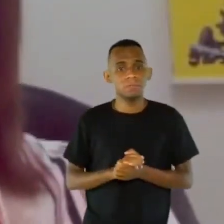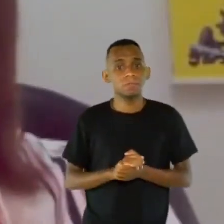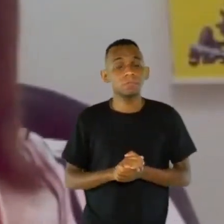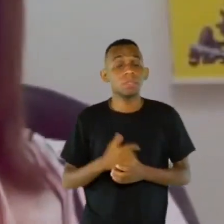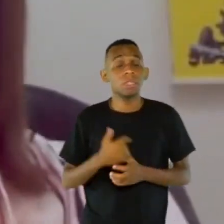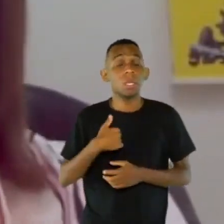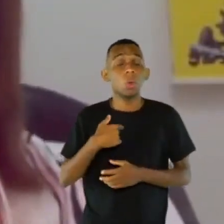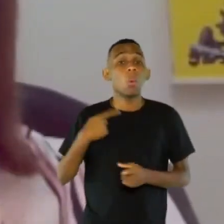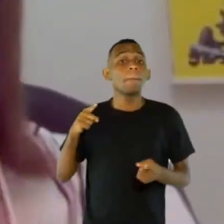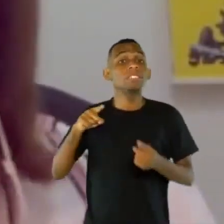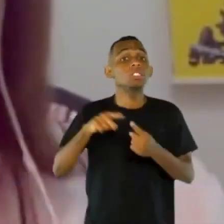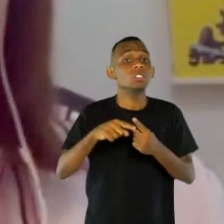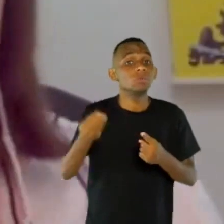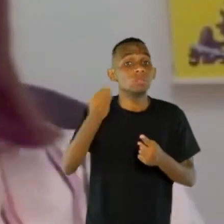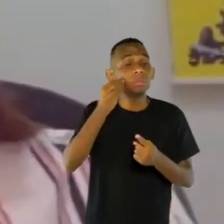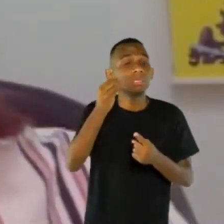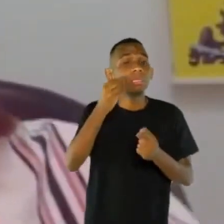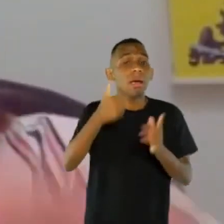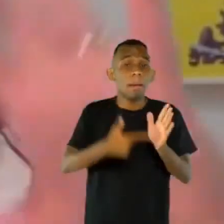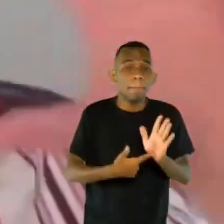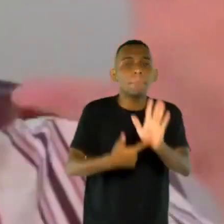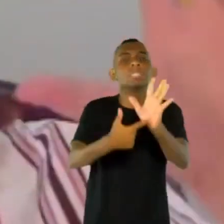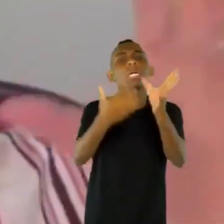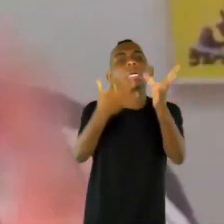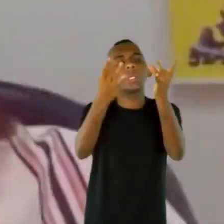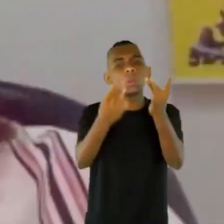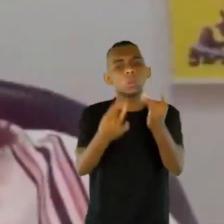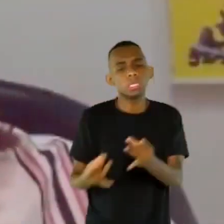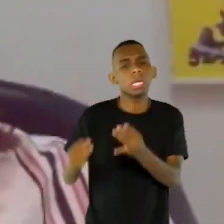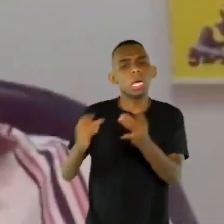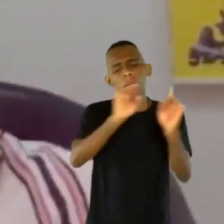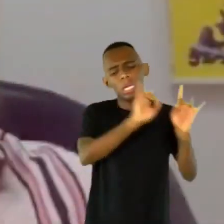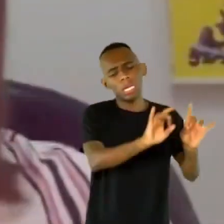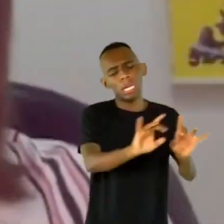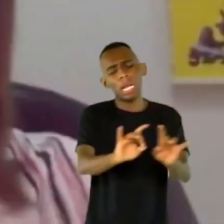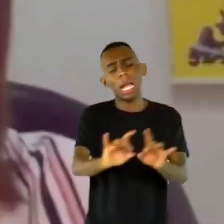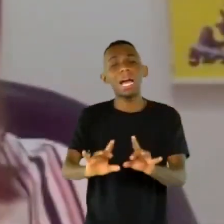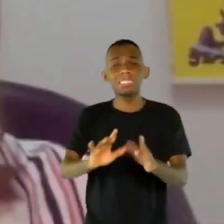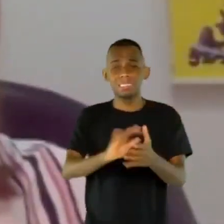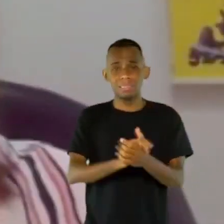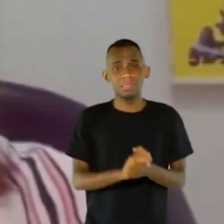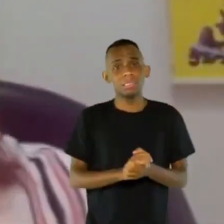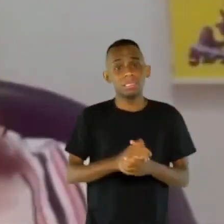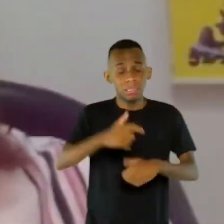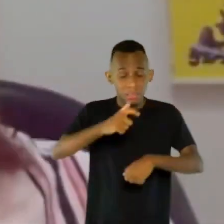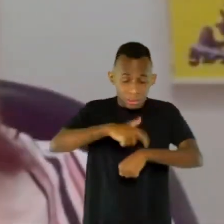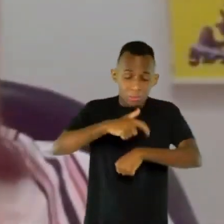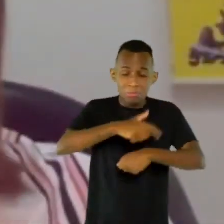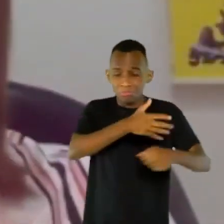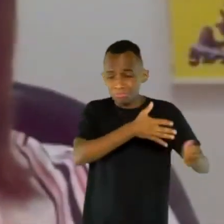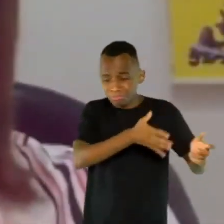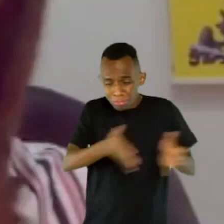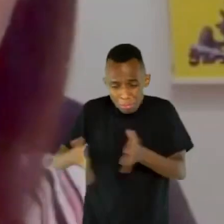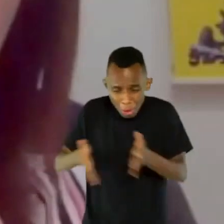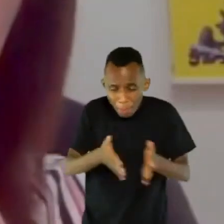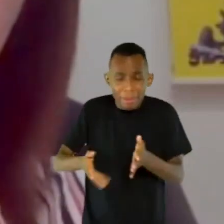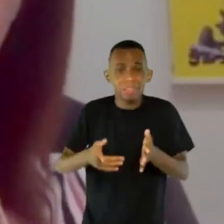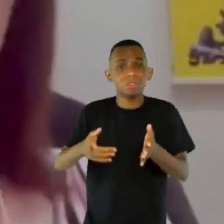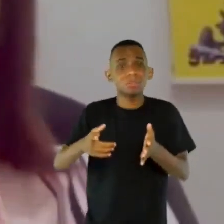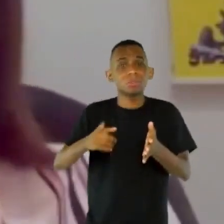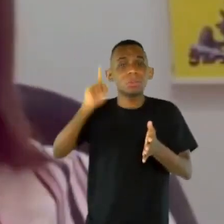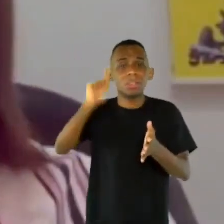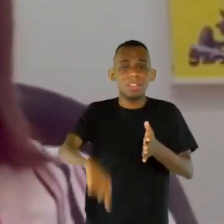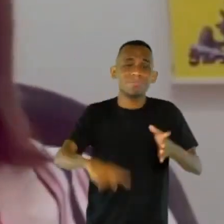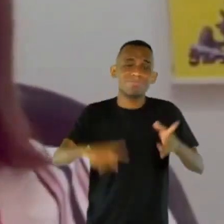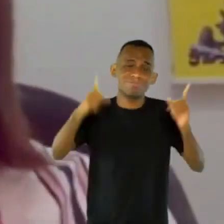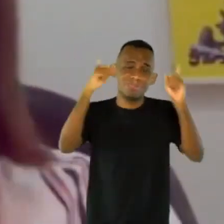fazer um caleidoscópio assim, desse momento que a gente vive, assim, que é um momento tão